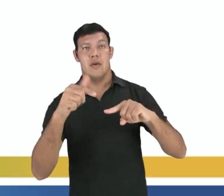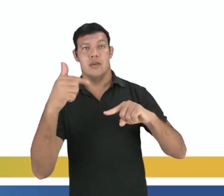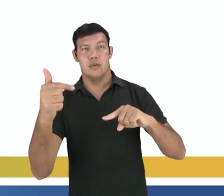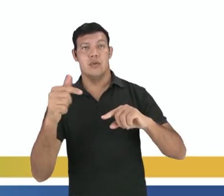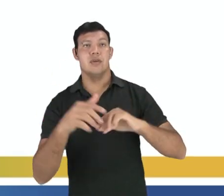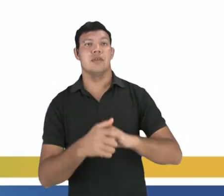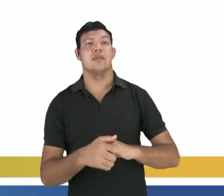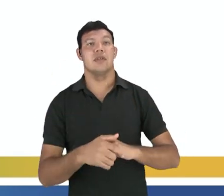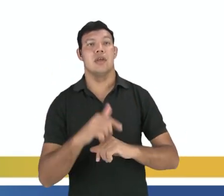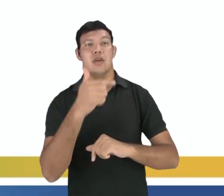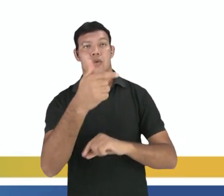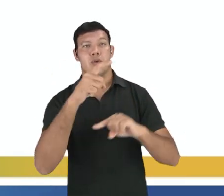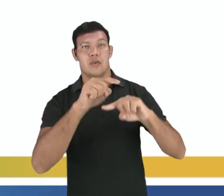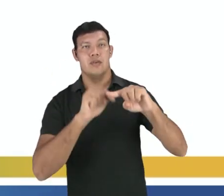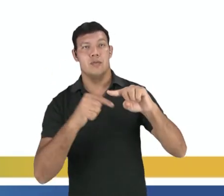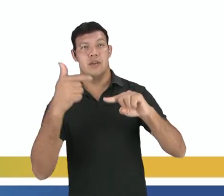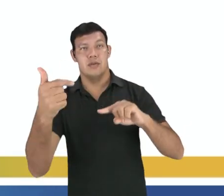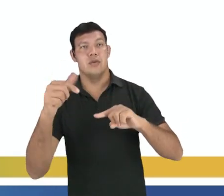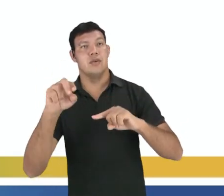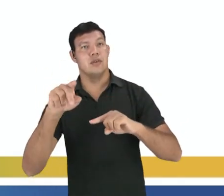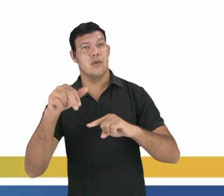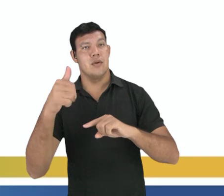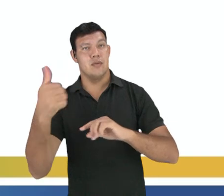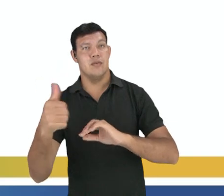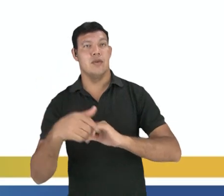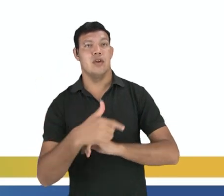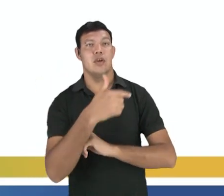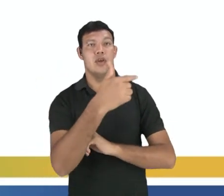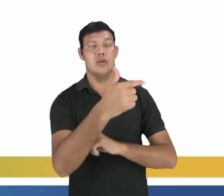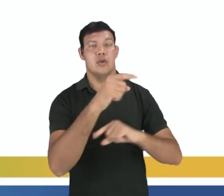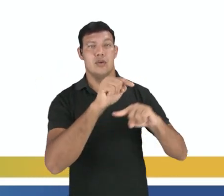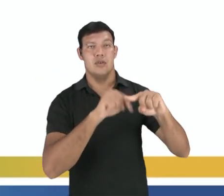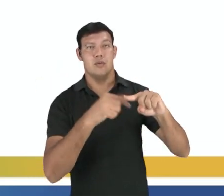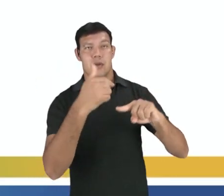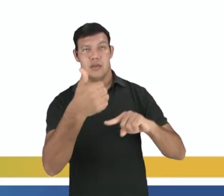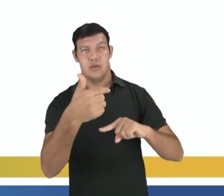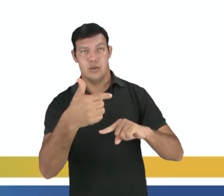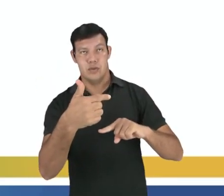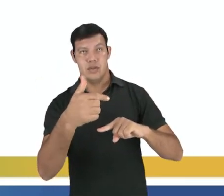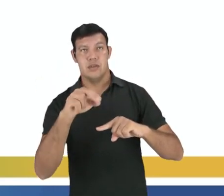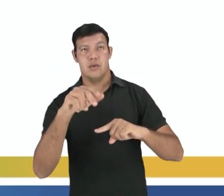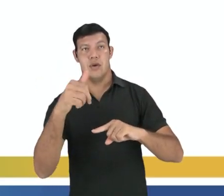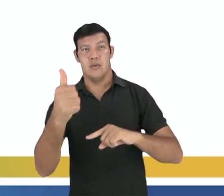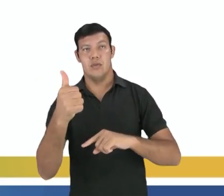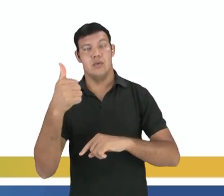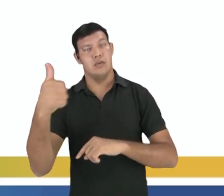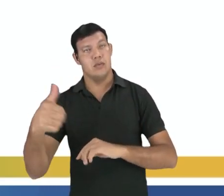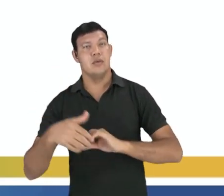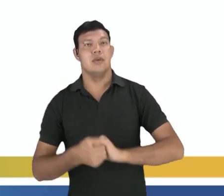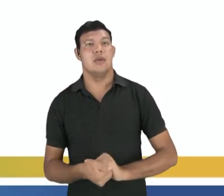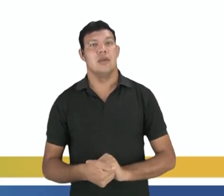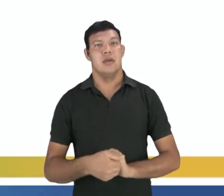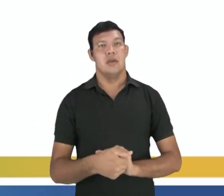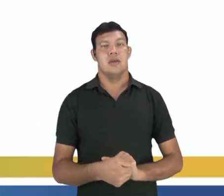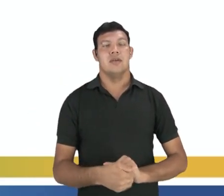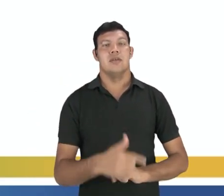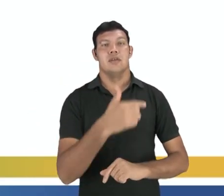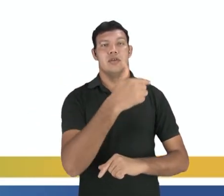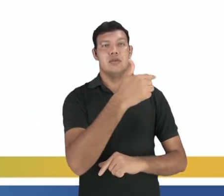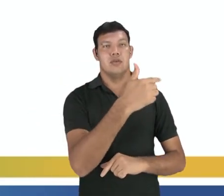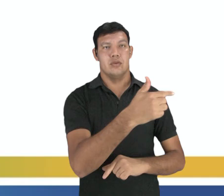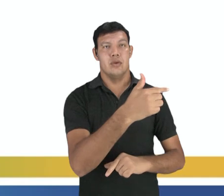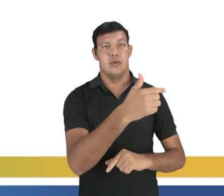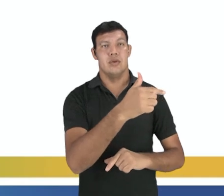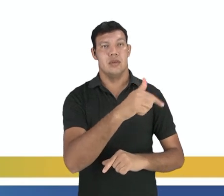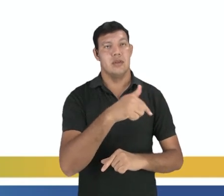2, vezes 2, vezes 2, vezes 2. Quantas vezes? Ó? 1, 2, 3, 4, 5, 6, 7. Seria 2 elevado